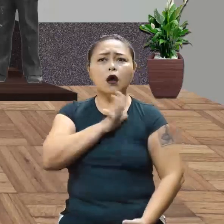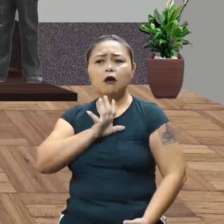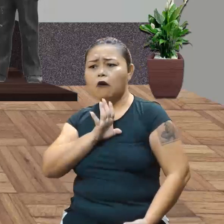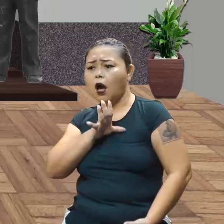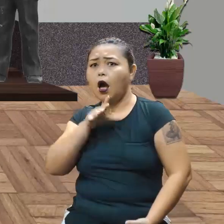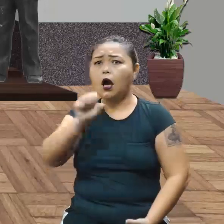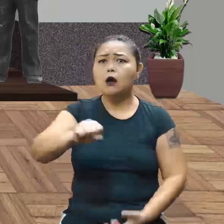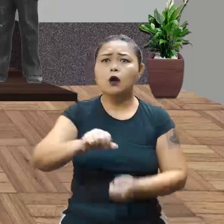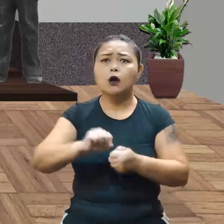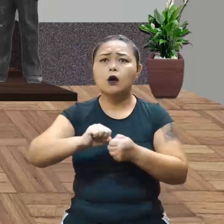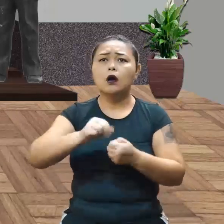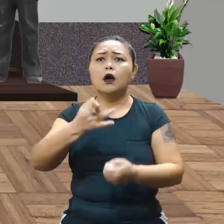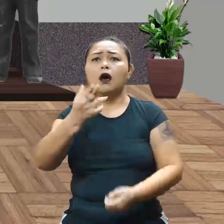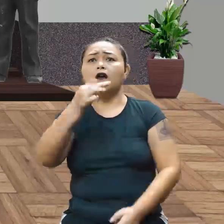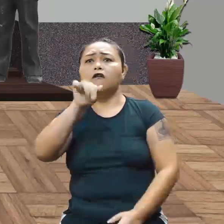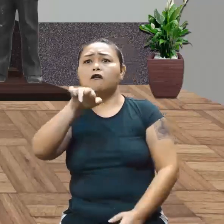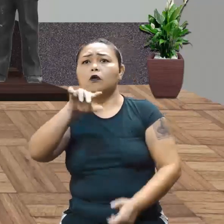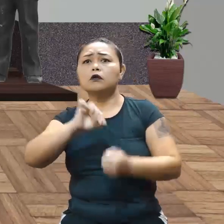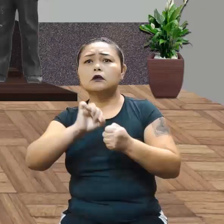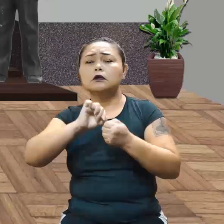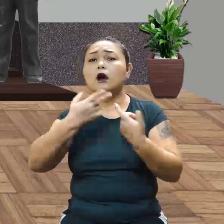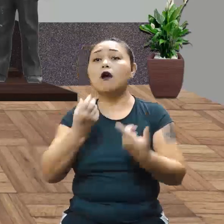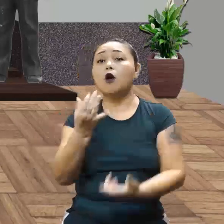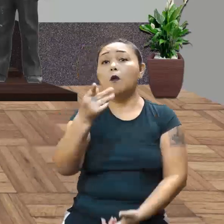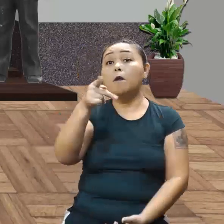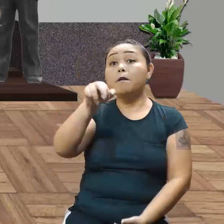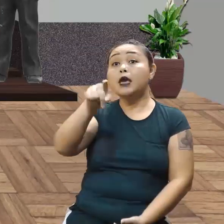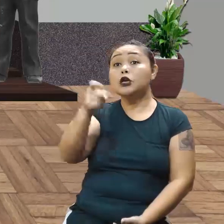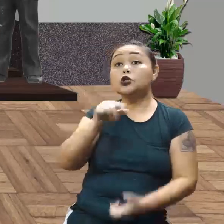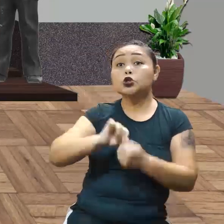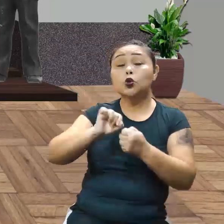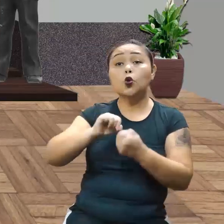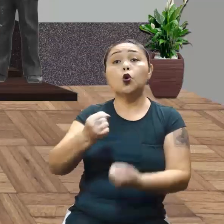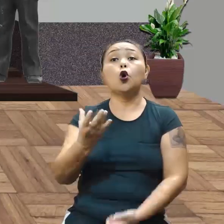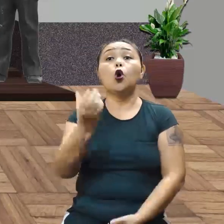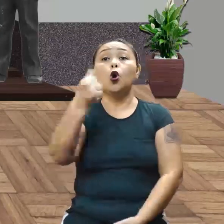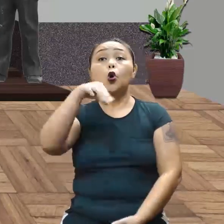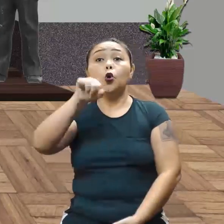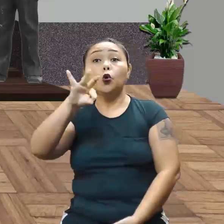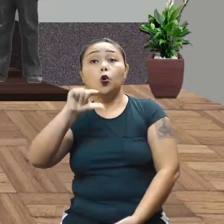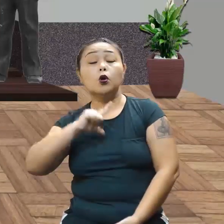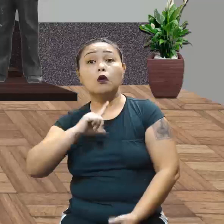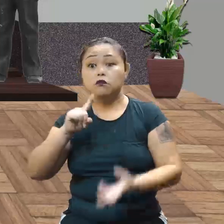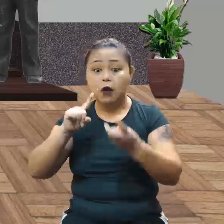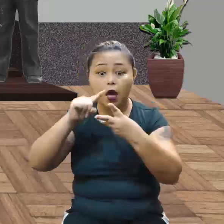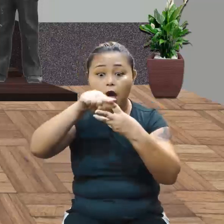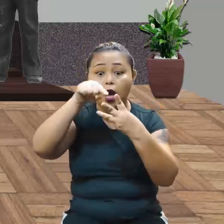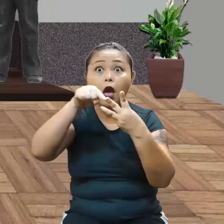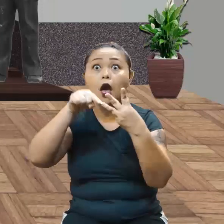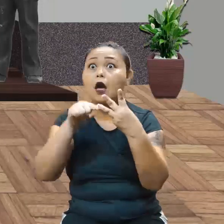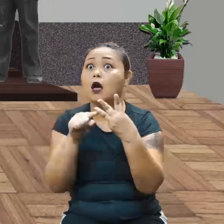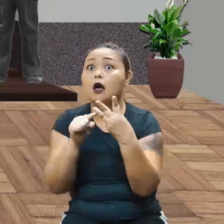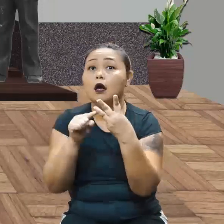o poder, Marechal Deodoro da Fonseca, Marechal Floriano Peixoto, Benjamin Constant,